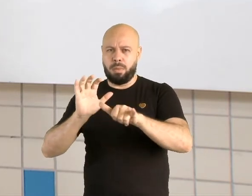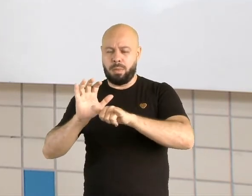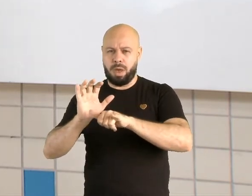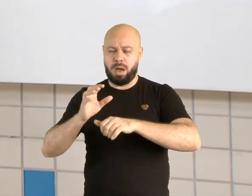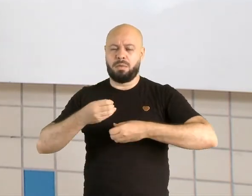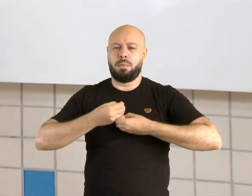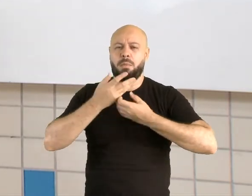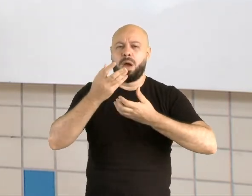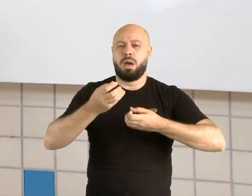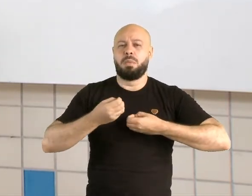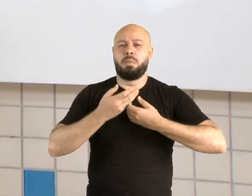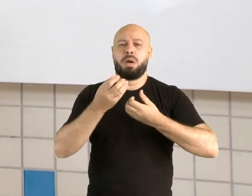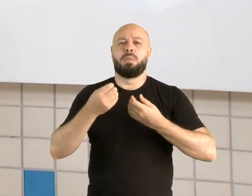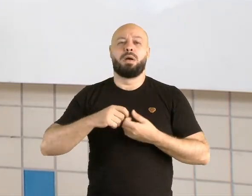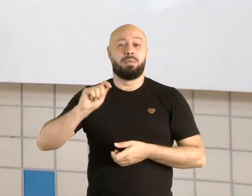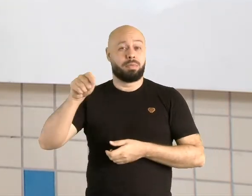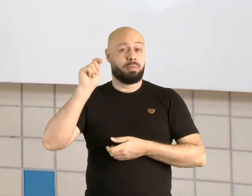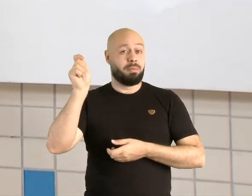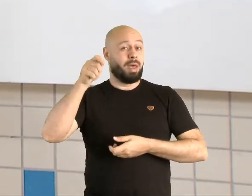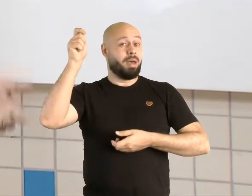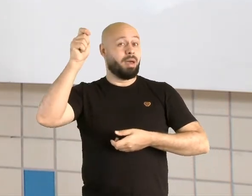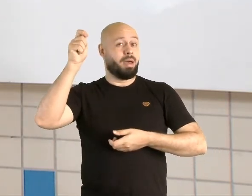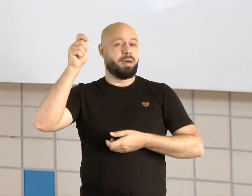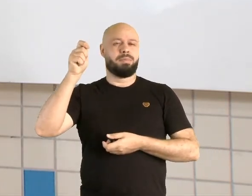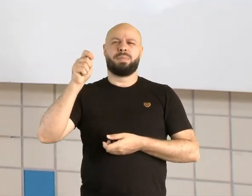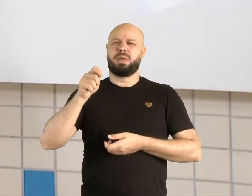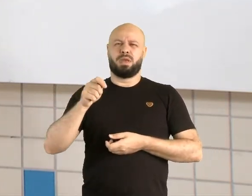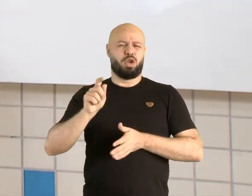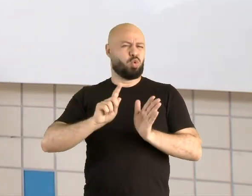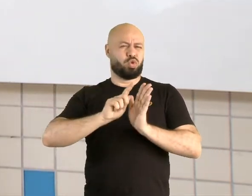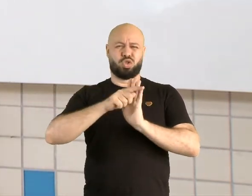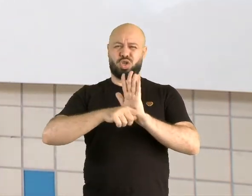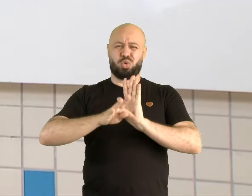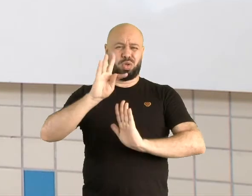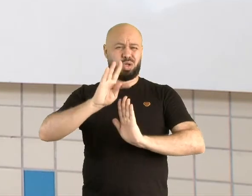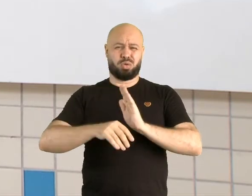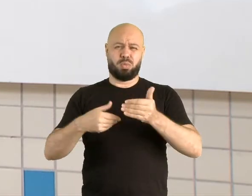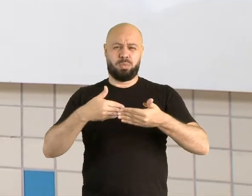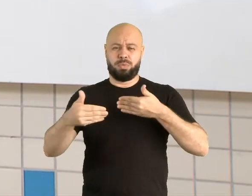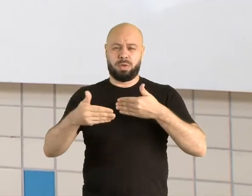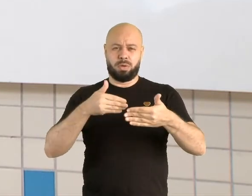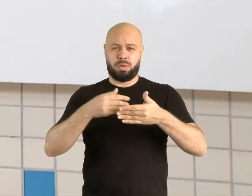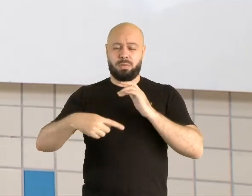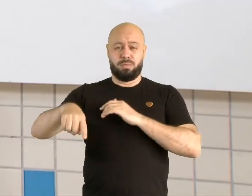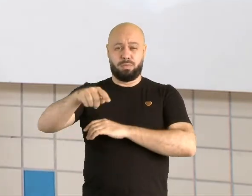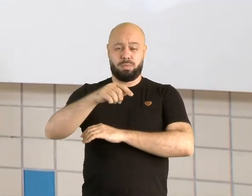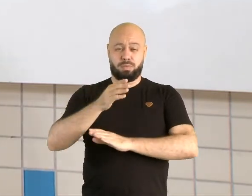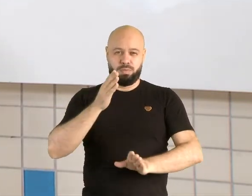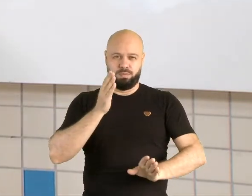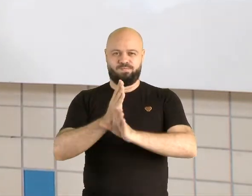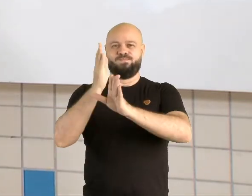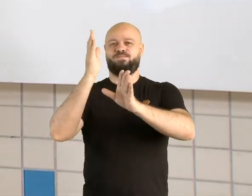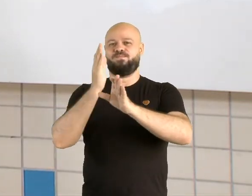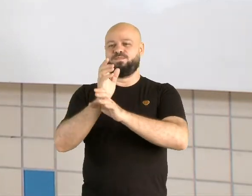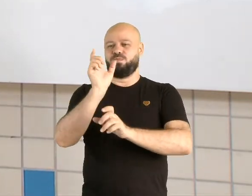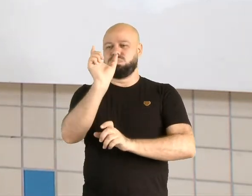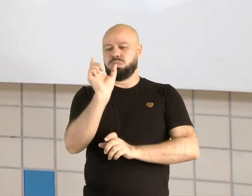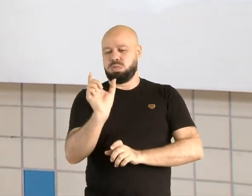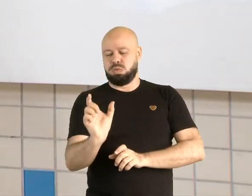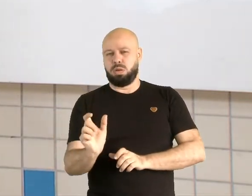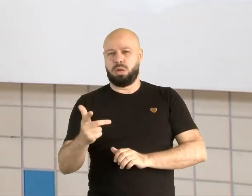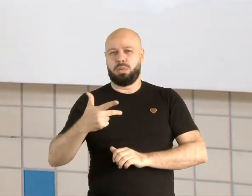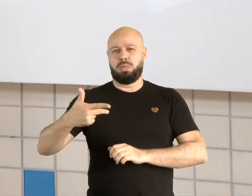de fada, seja qual for o gênero textual, você vai encontrar estes